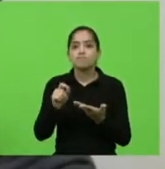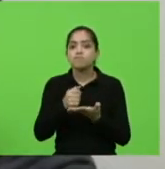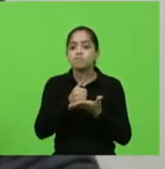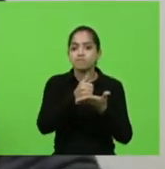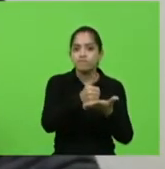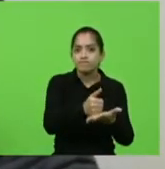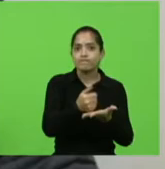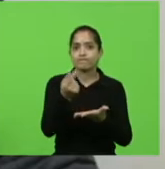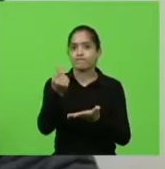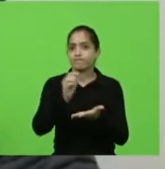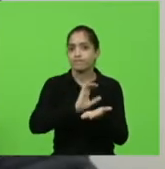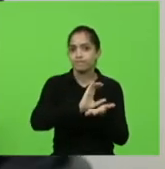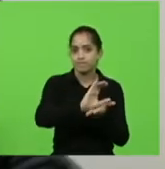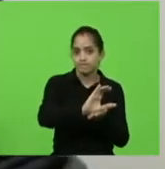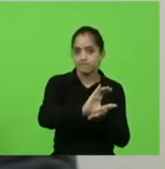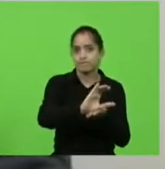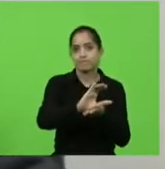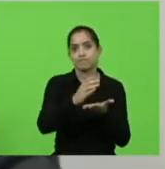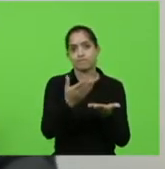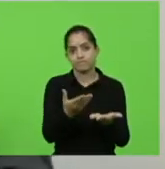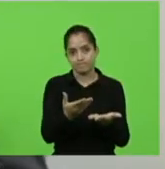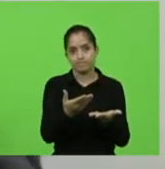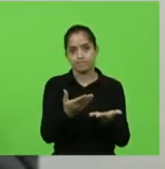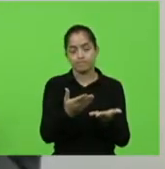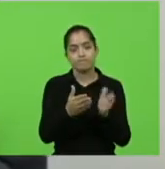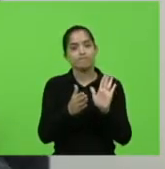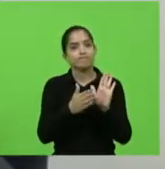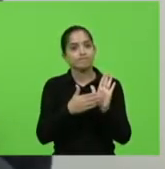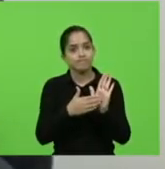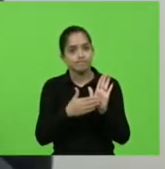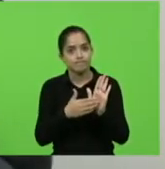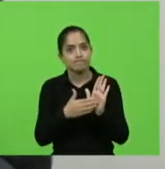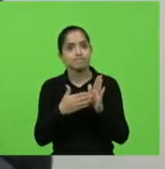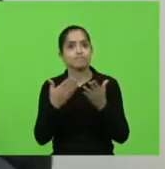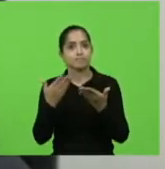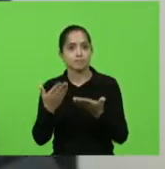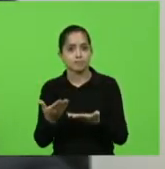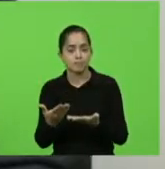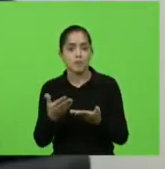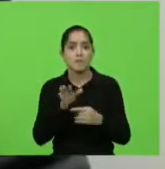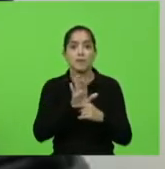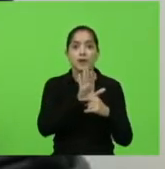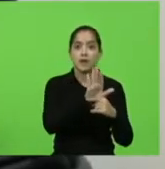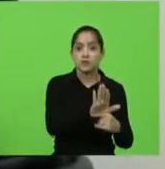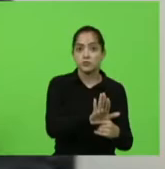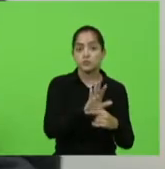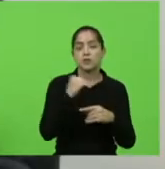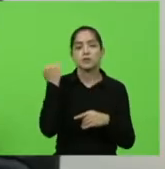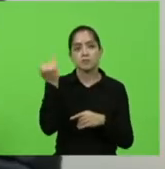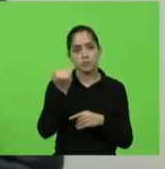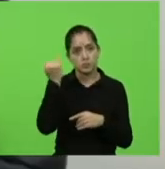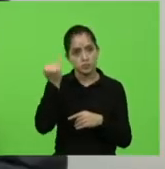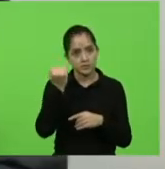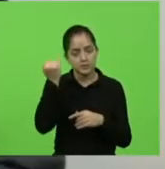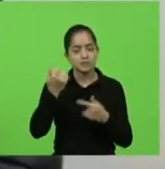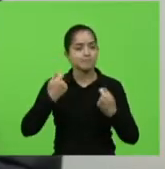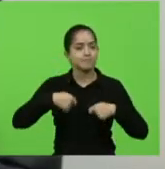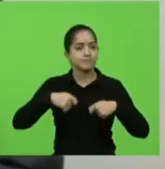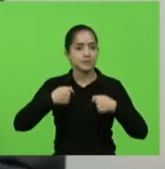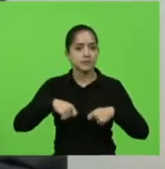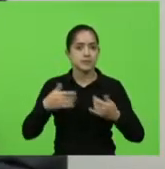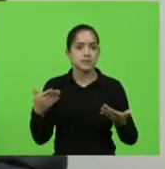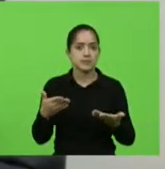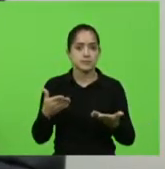recursos para várias ações paliativas, mas que são importantes e necessárias neste